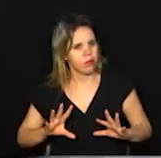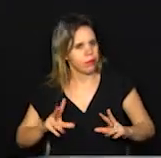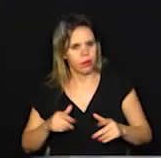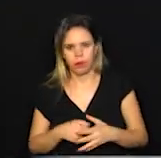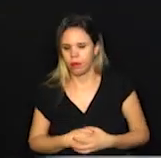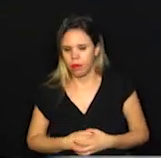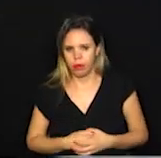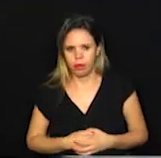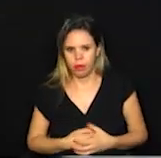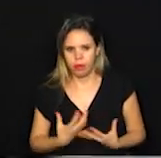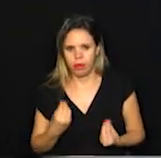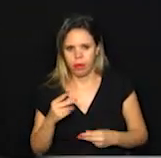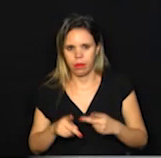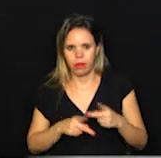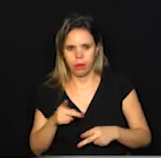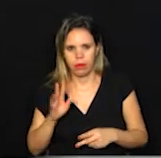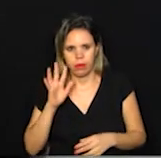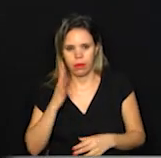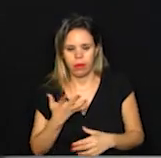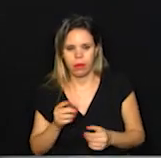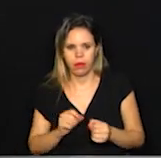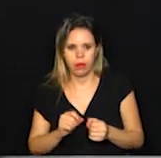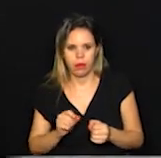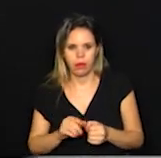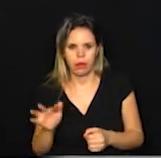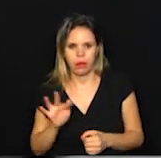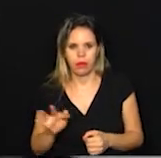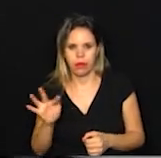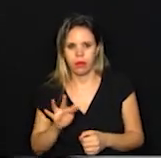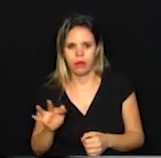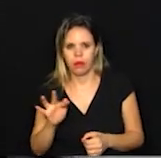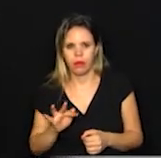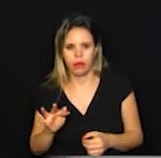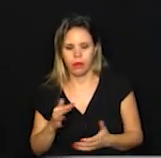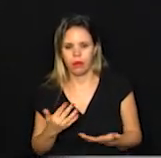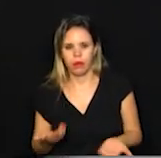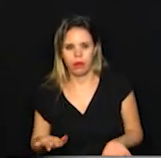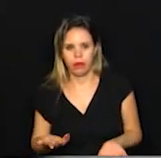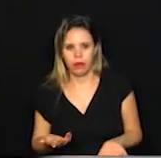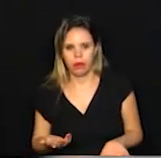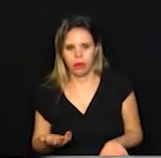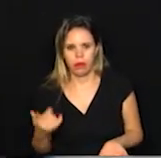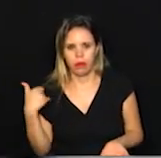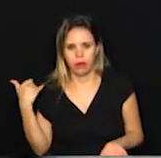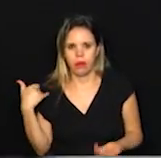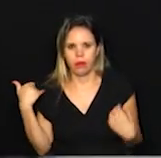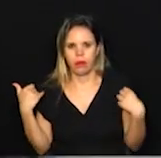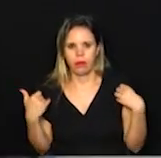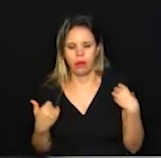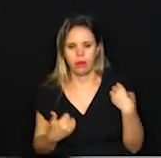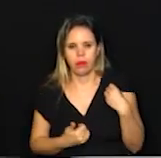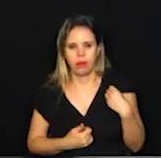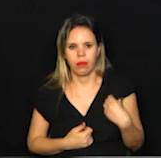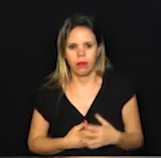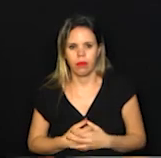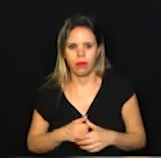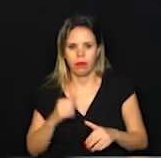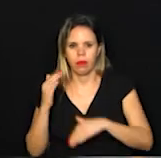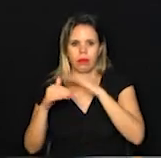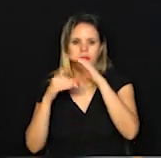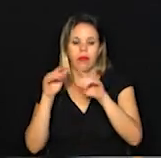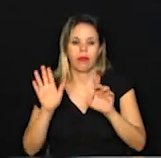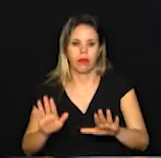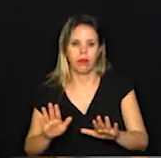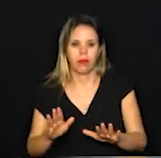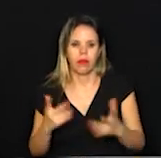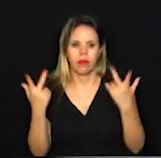jovens, tem muitas pessoas que resolvem fazer a faculdade, a universidade, né, numa idade um pouco mais avançada,